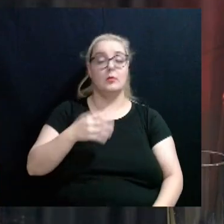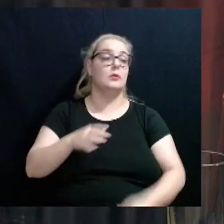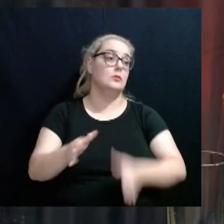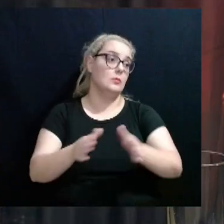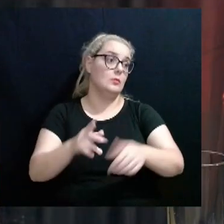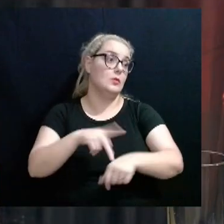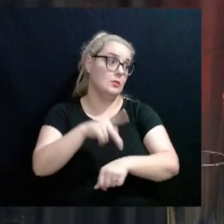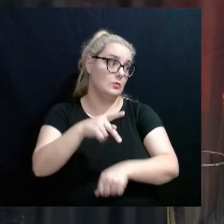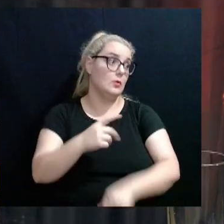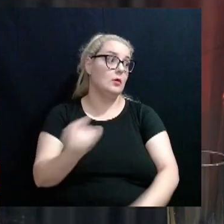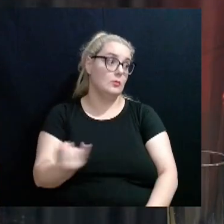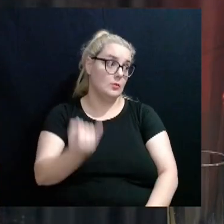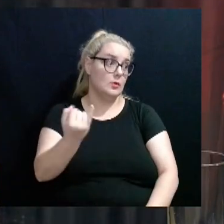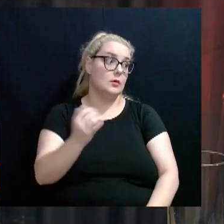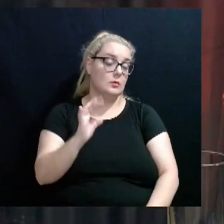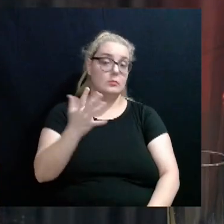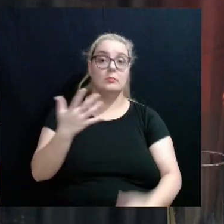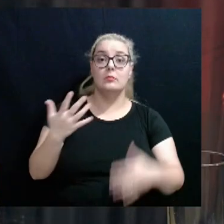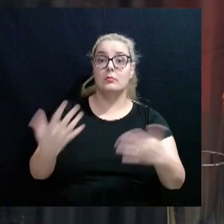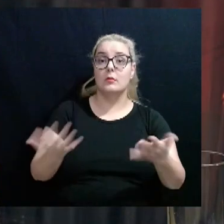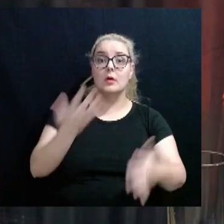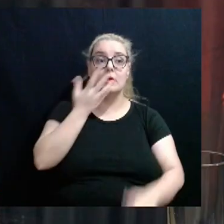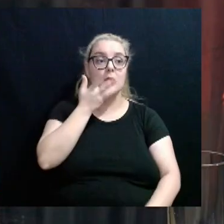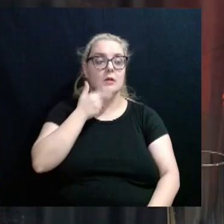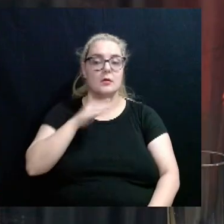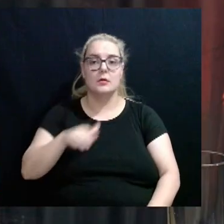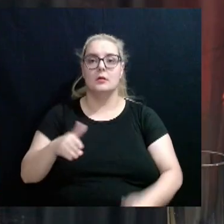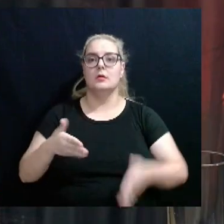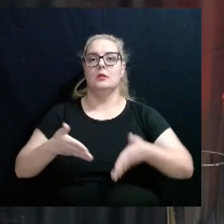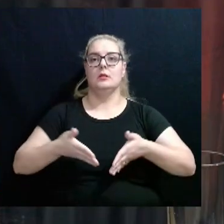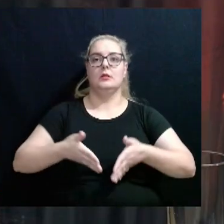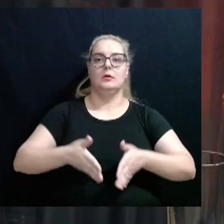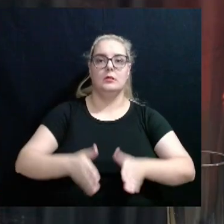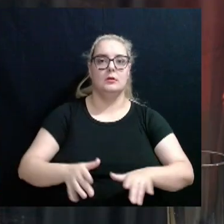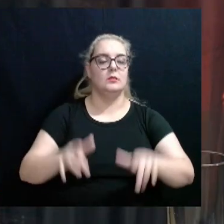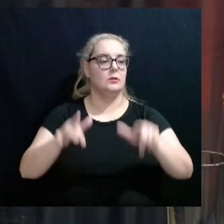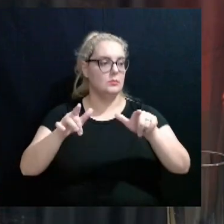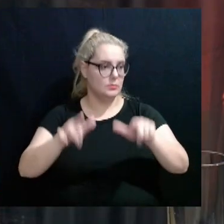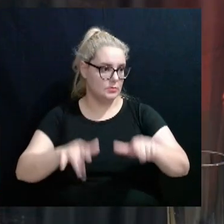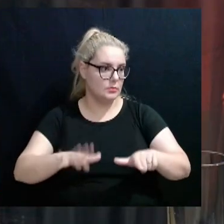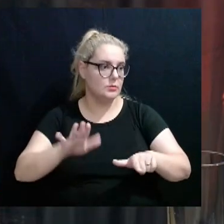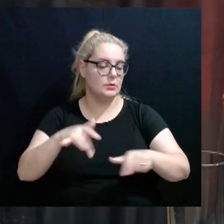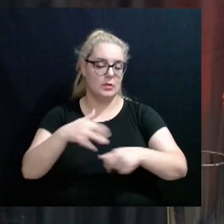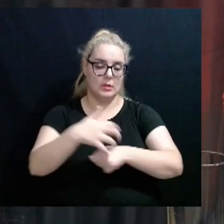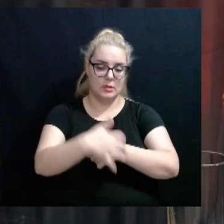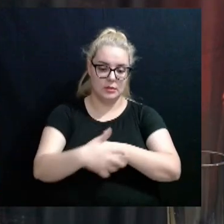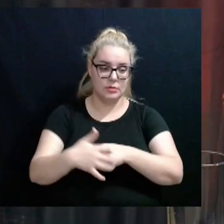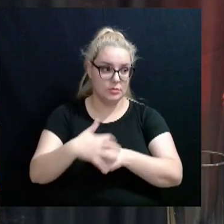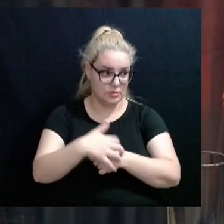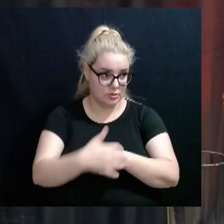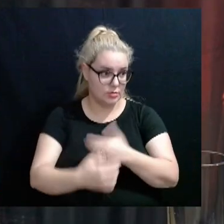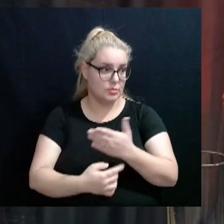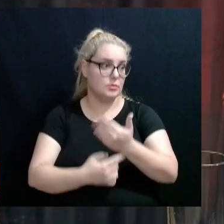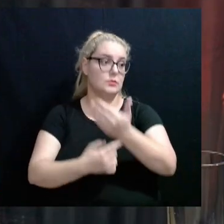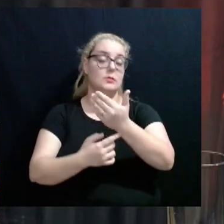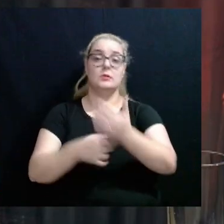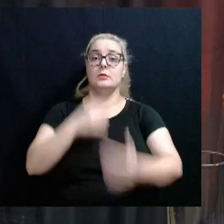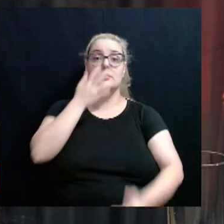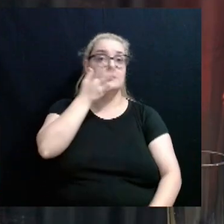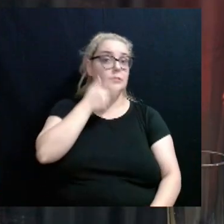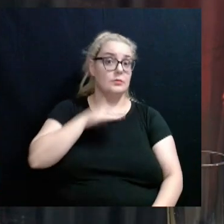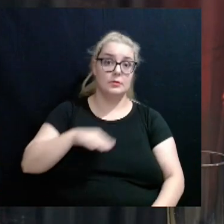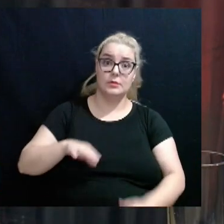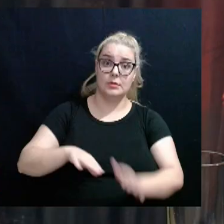mas aquelas crianças que nasceram nesse ambiente já digital, né, são crianças que estão acostumadas